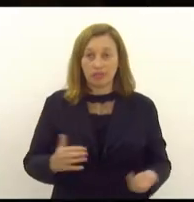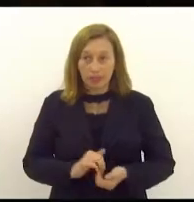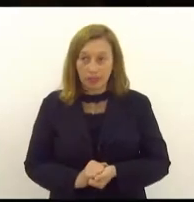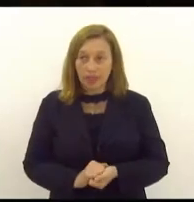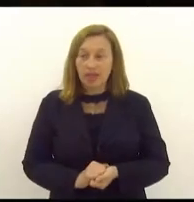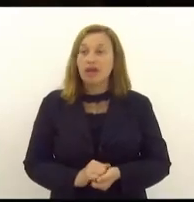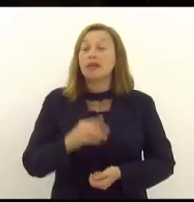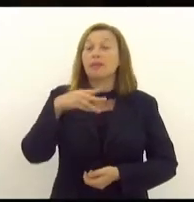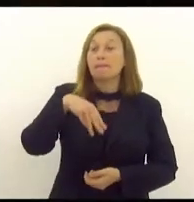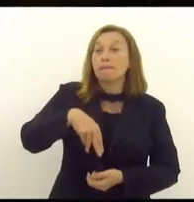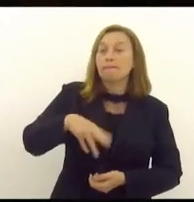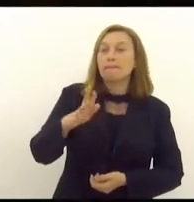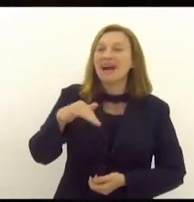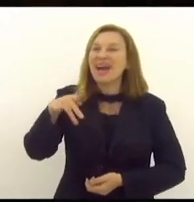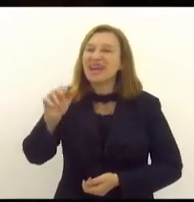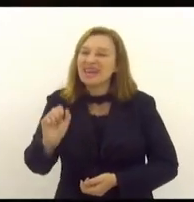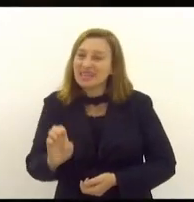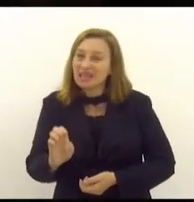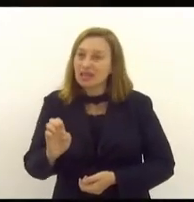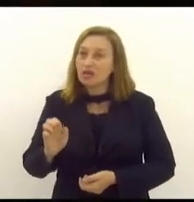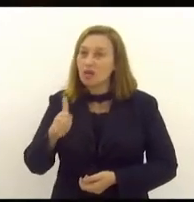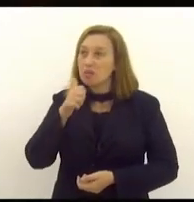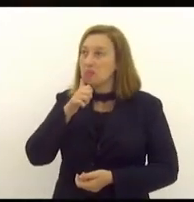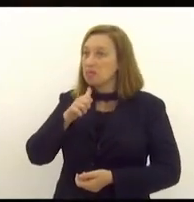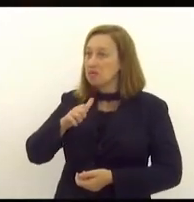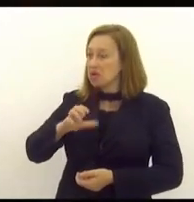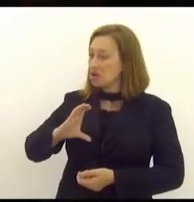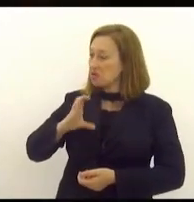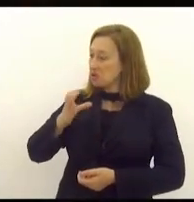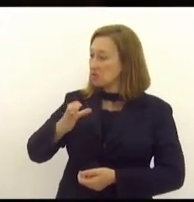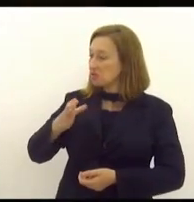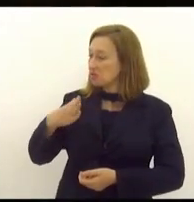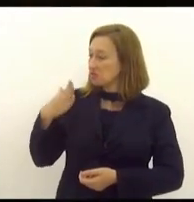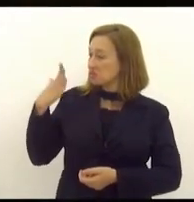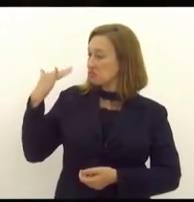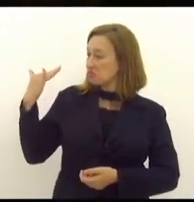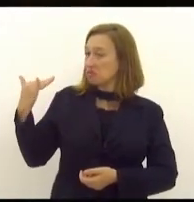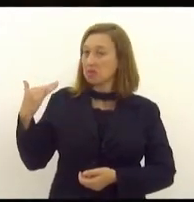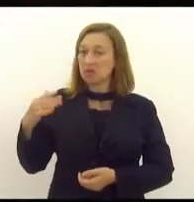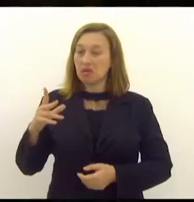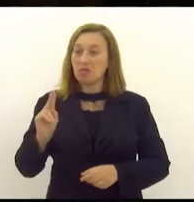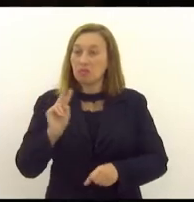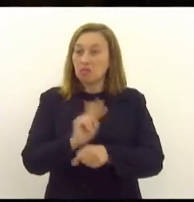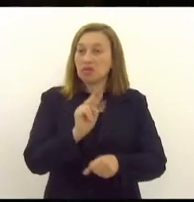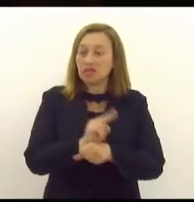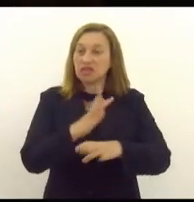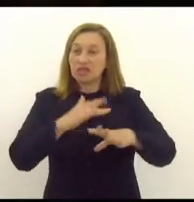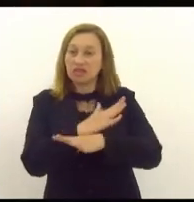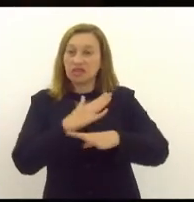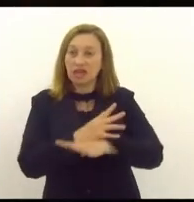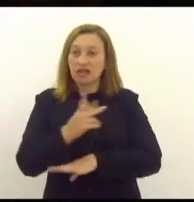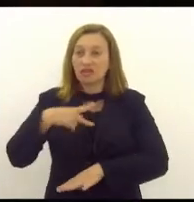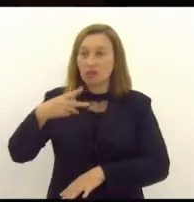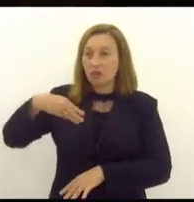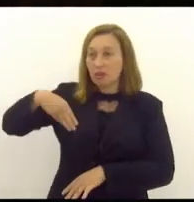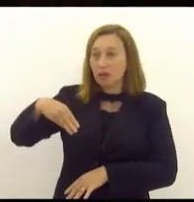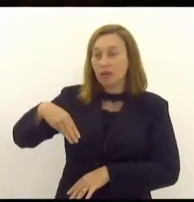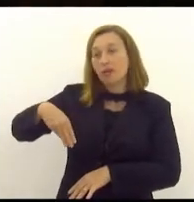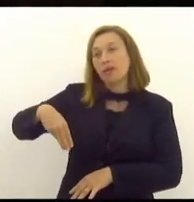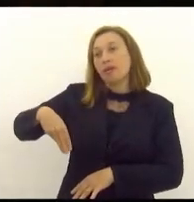Mag que decidiu se tornar uma super heroína para proteger a sua cidade ela se auto denominou Mega Mag